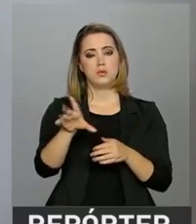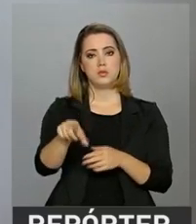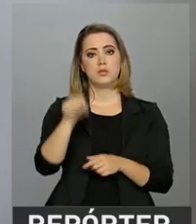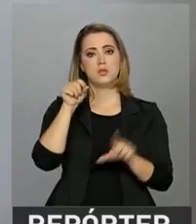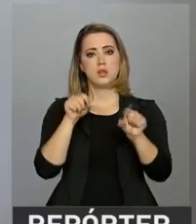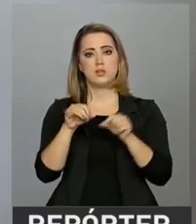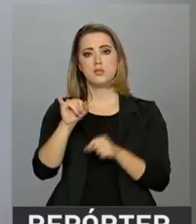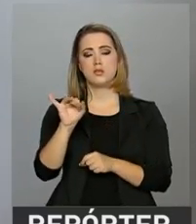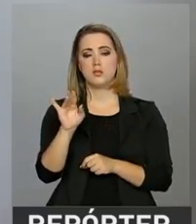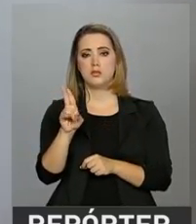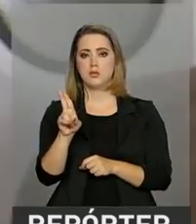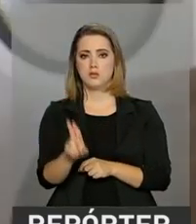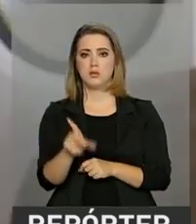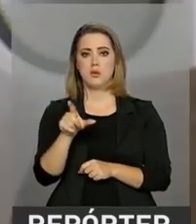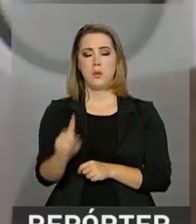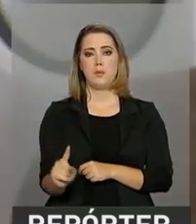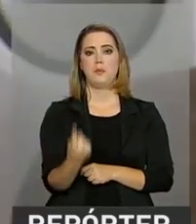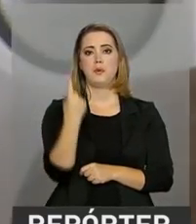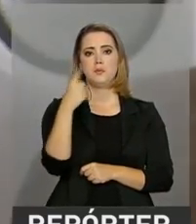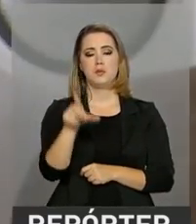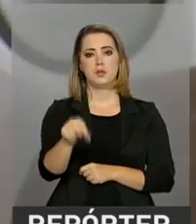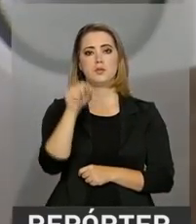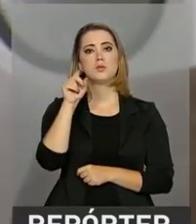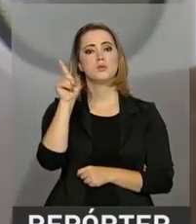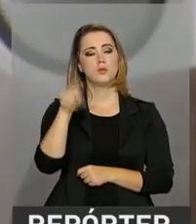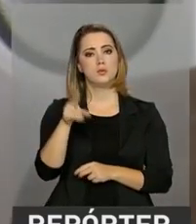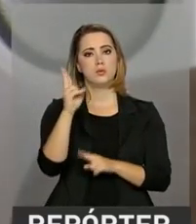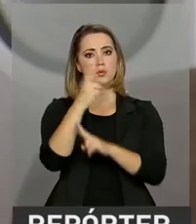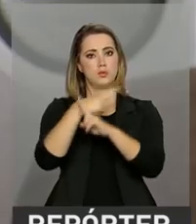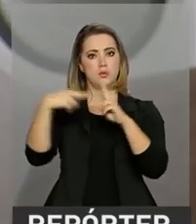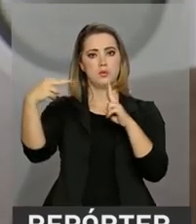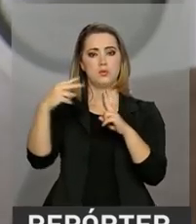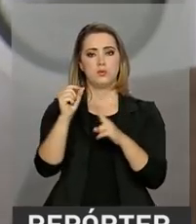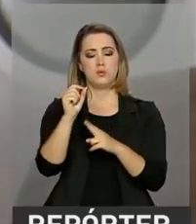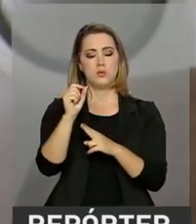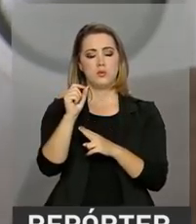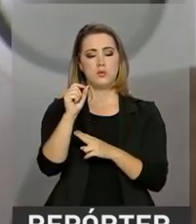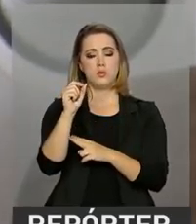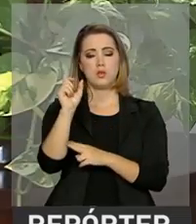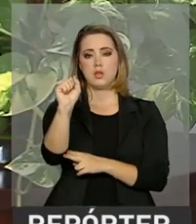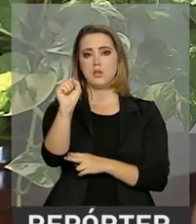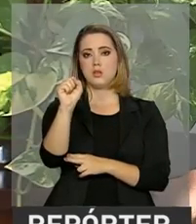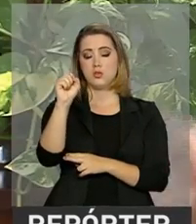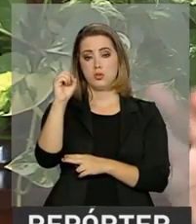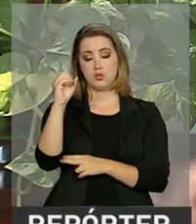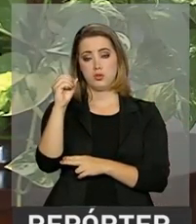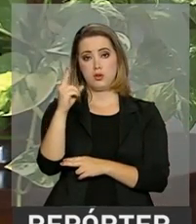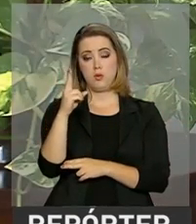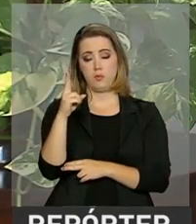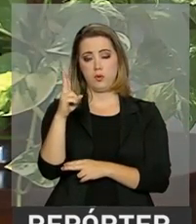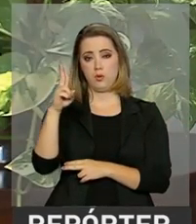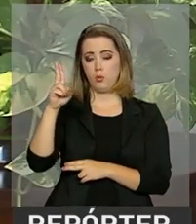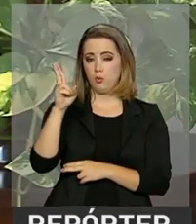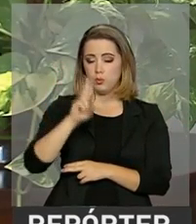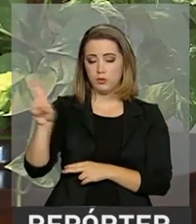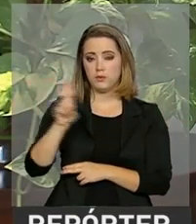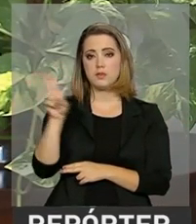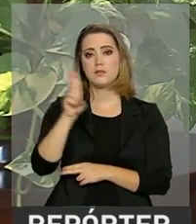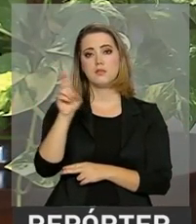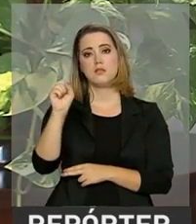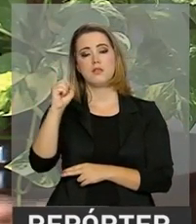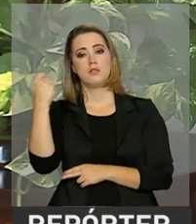unificada a primeira opção foi a universidade federal de santa catarina eu pago o melhor do planeta o